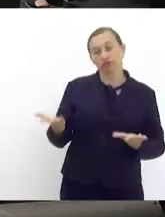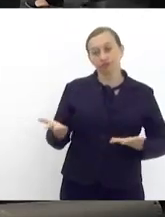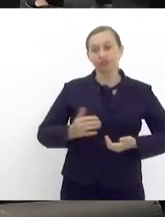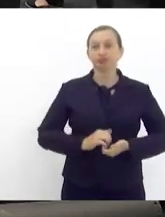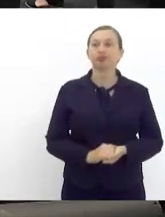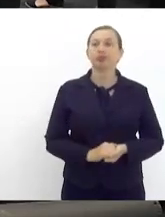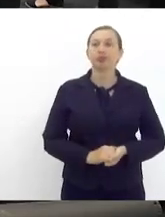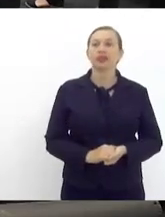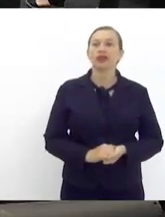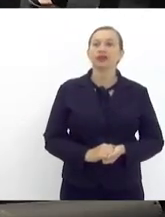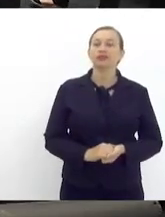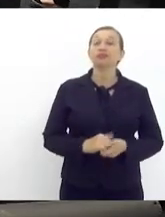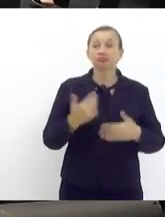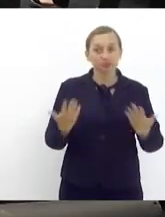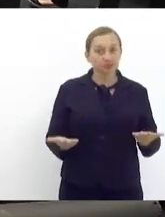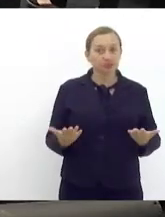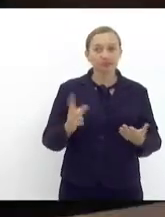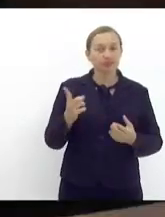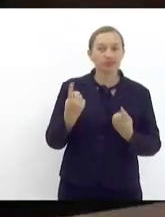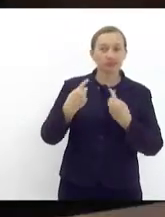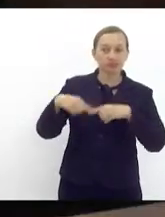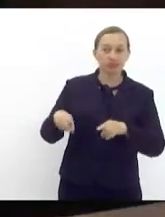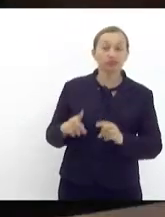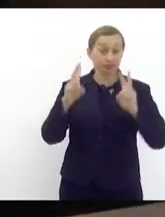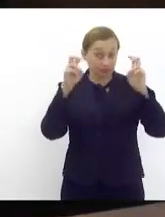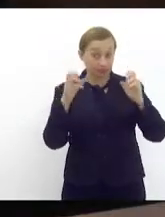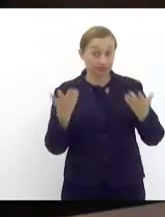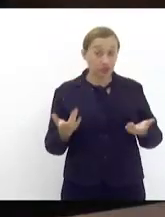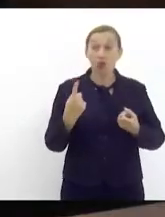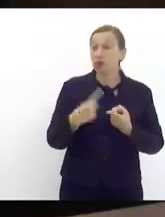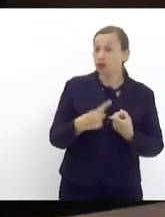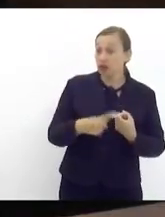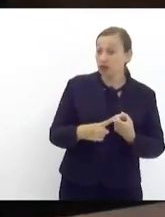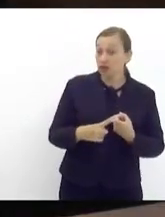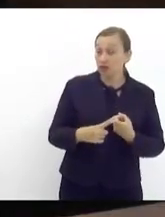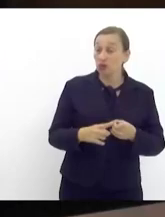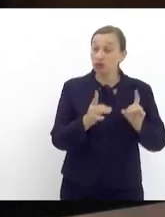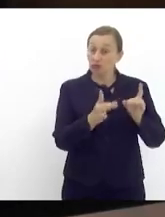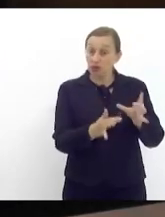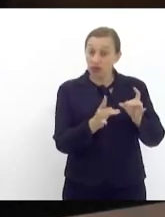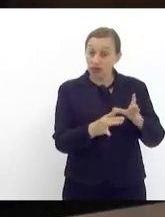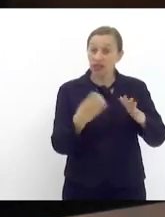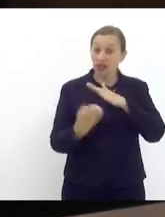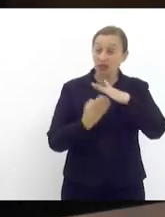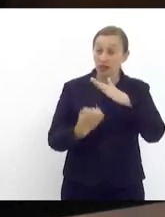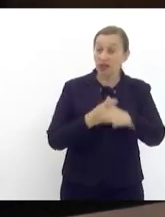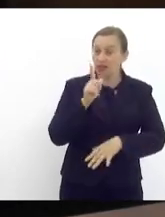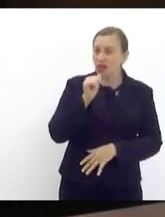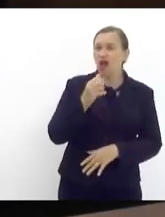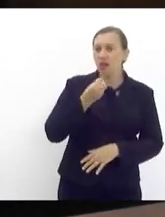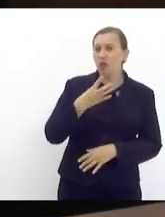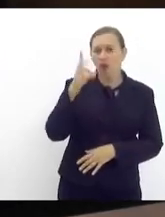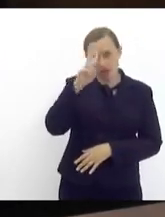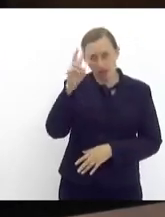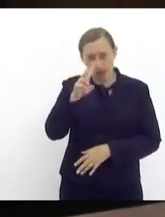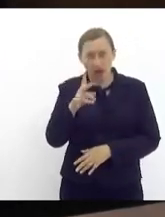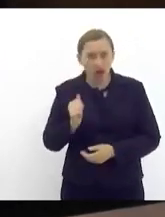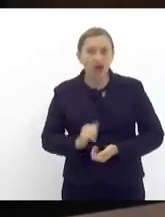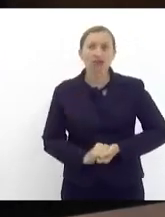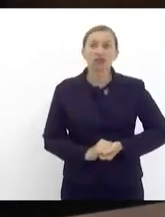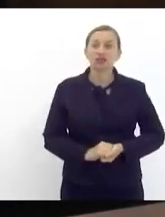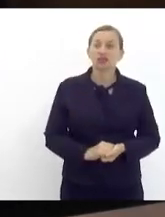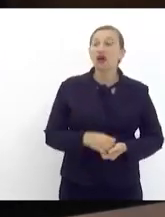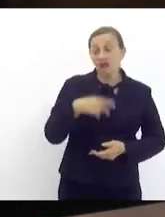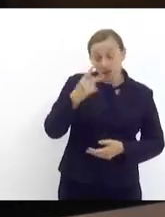povo que elegeu. Então, ele não vai ser contra uma matéria dessa. Até porque, quando foi vendida a SEDAI, é bom ressaltar isso, quando foi vendida a SEDAI,